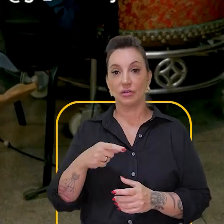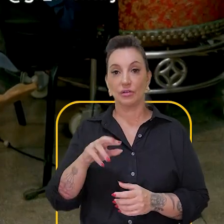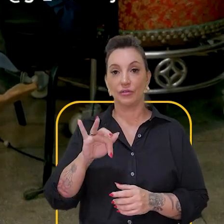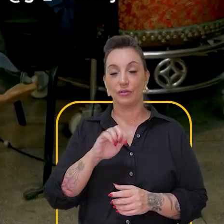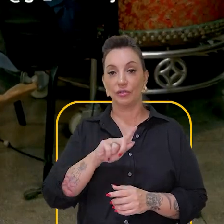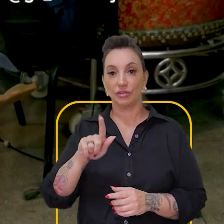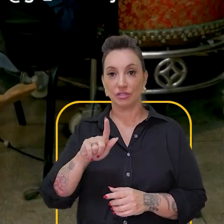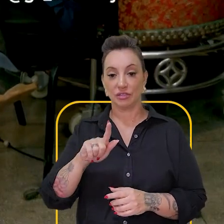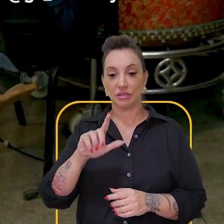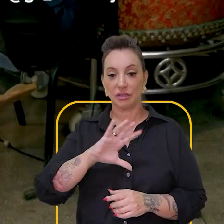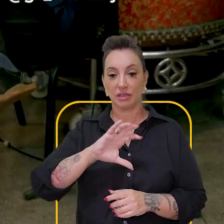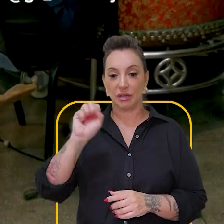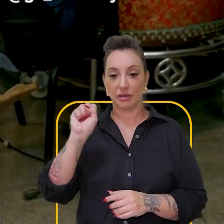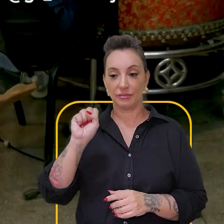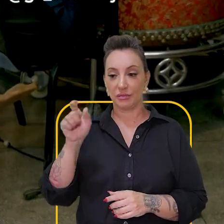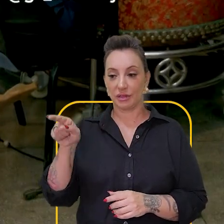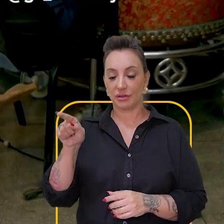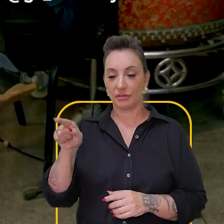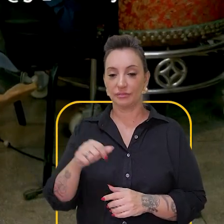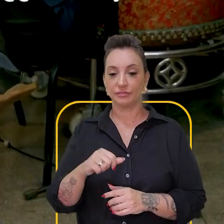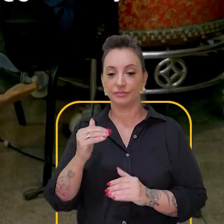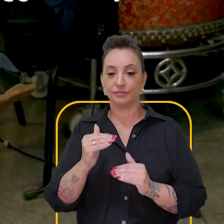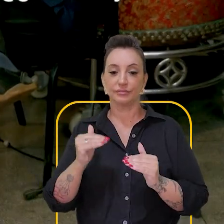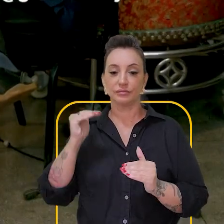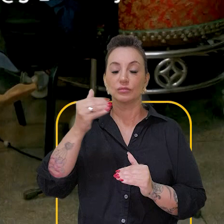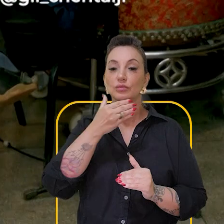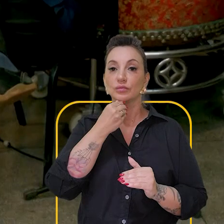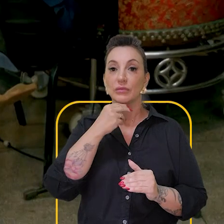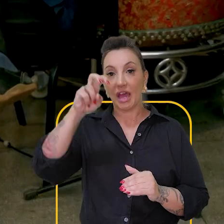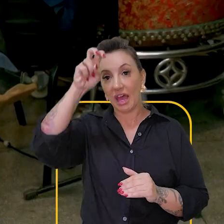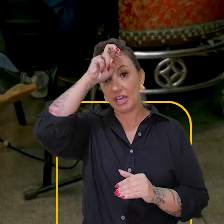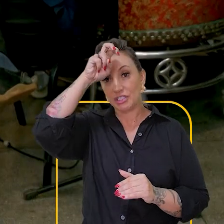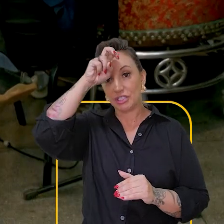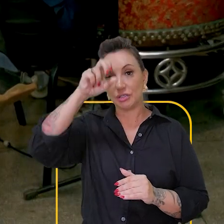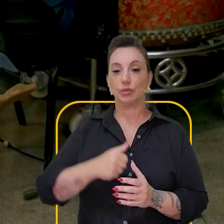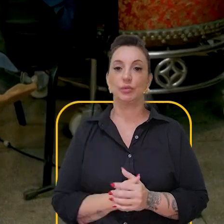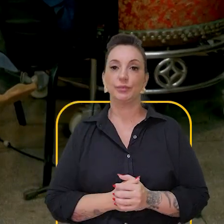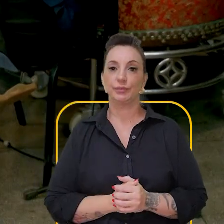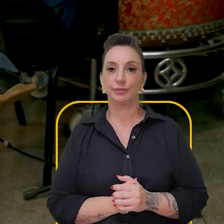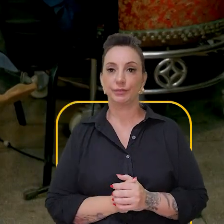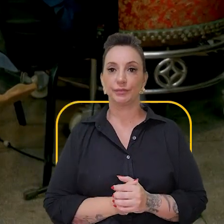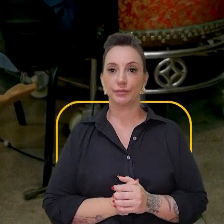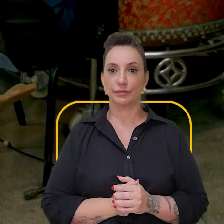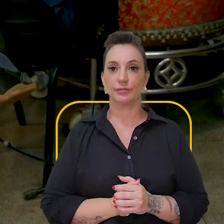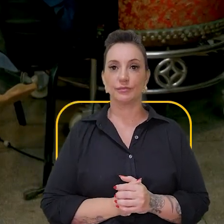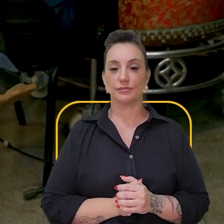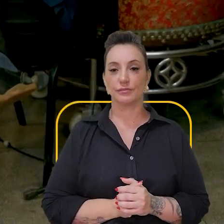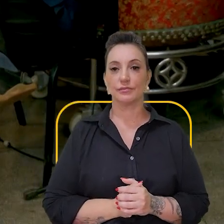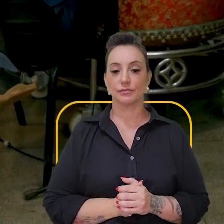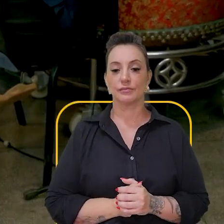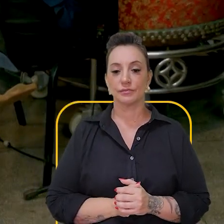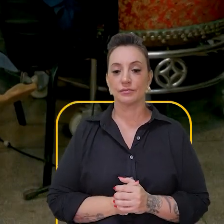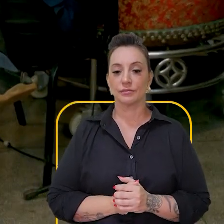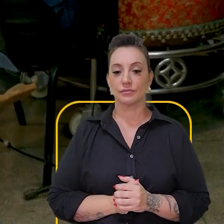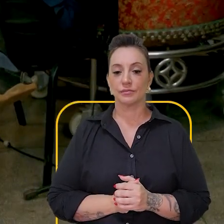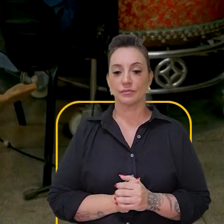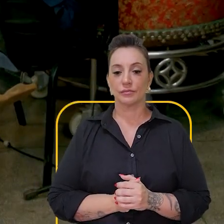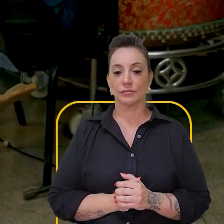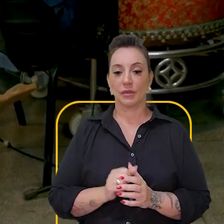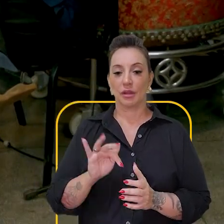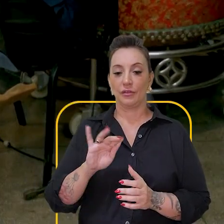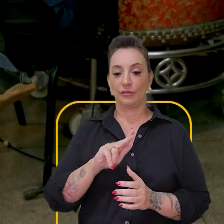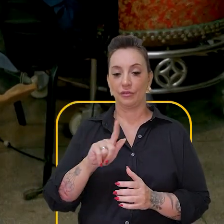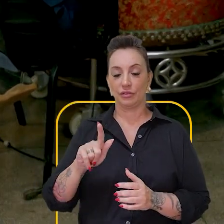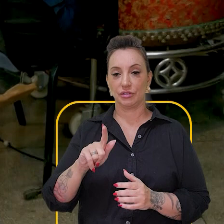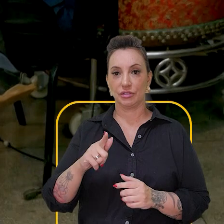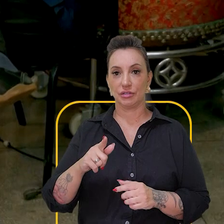Egito o fuge no ódio no primeiro lugar o no segundo a cabeça dele é maior mais alta que a do